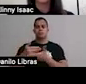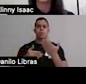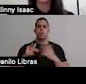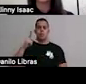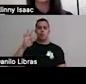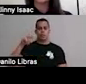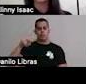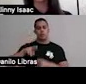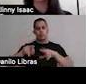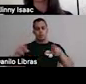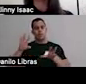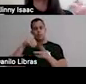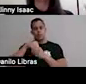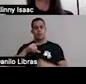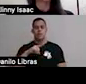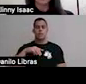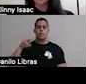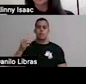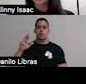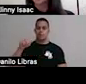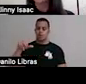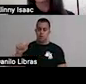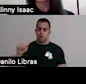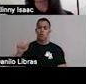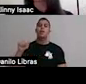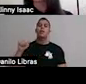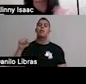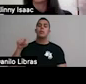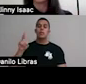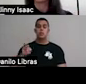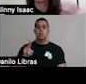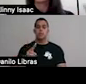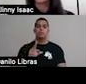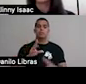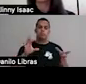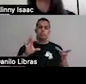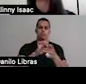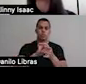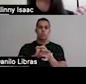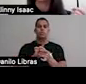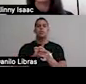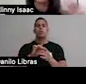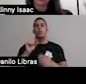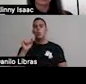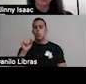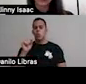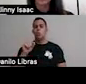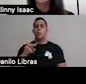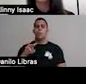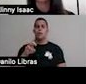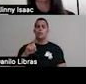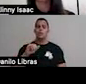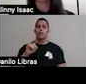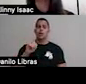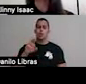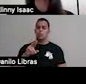ali, portanto, presentes na membrana, são precursores de uma série de mediadores, né, icosanoides e outros mediadores em várias vias